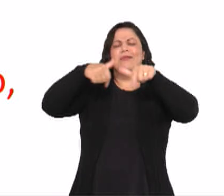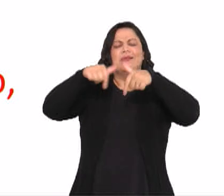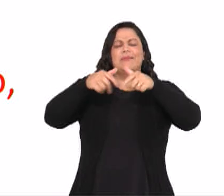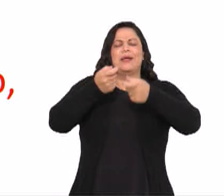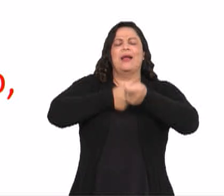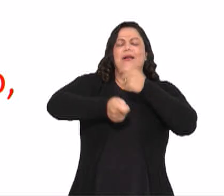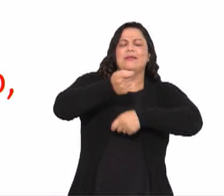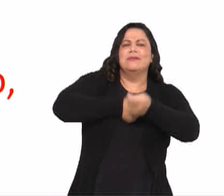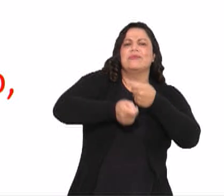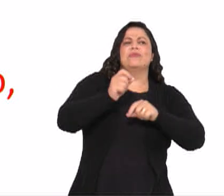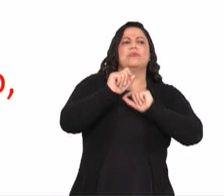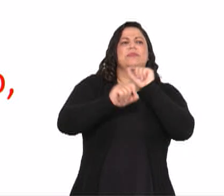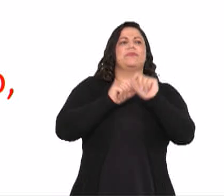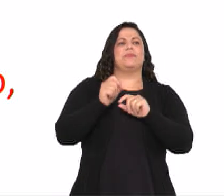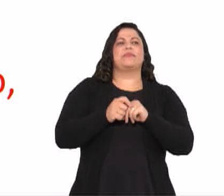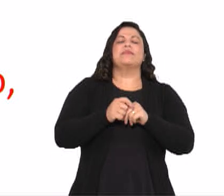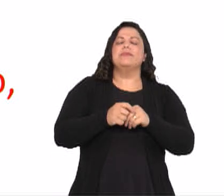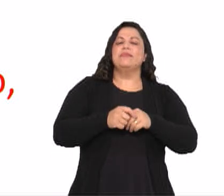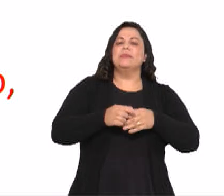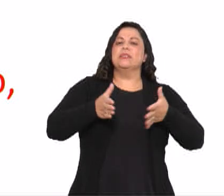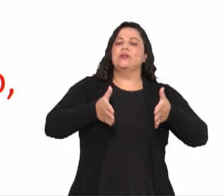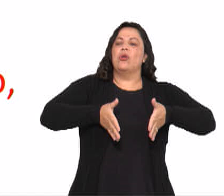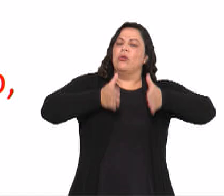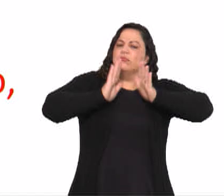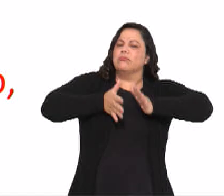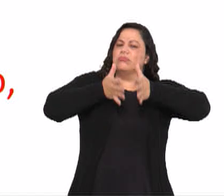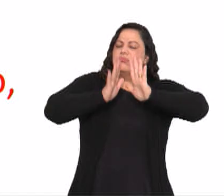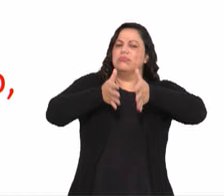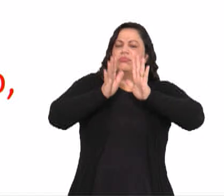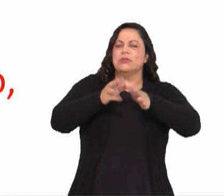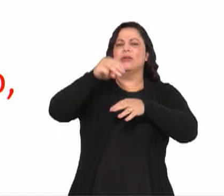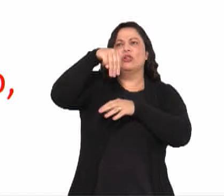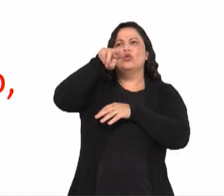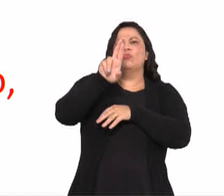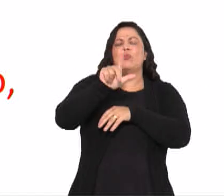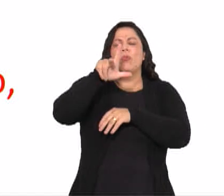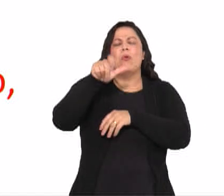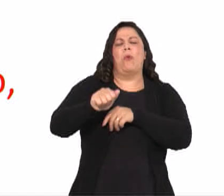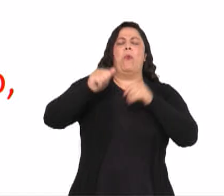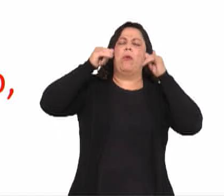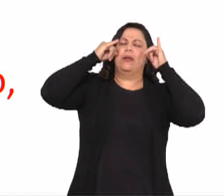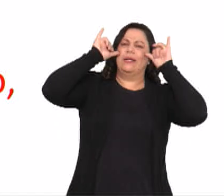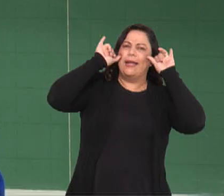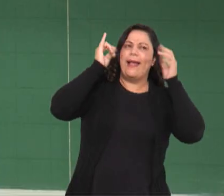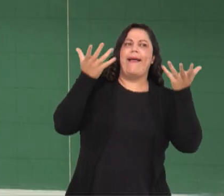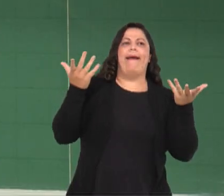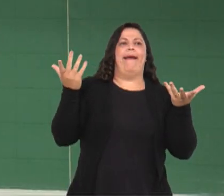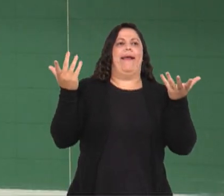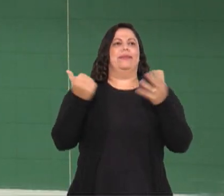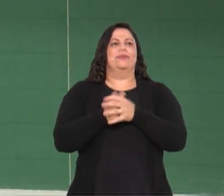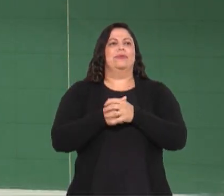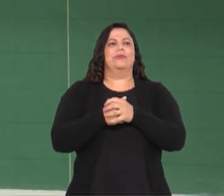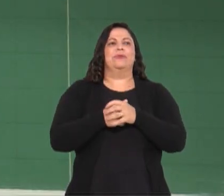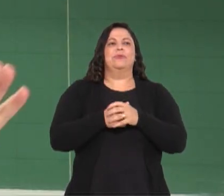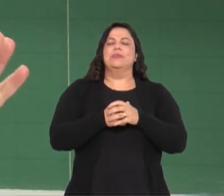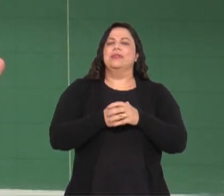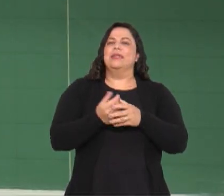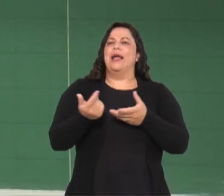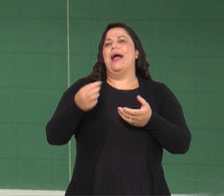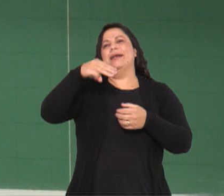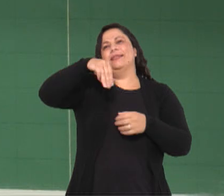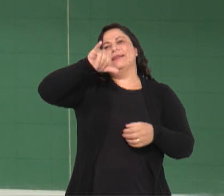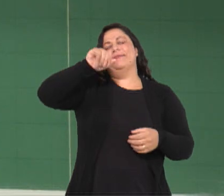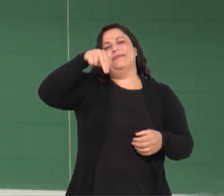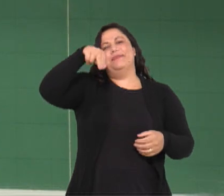tropeiros? Então, o transporte de mulas, gado, abastecimento das minas, comunicação, entre outros. Lembra que essa atividade